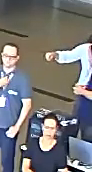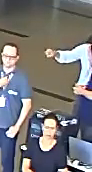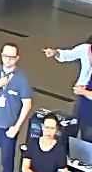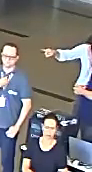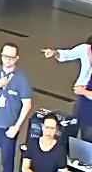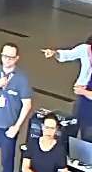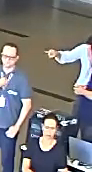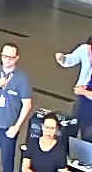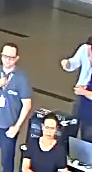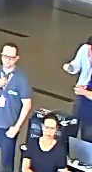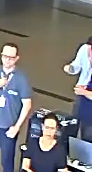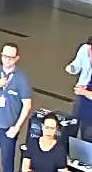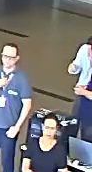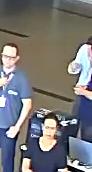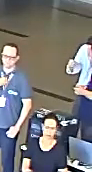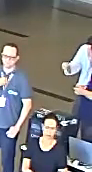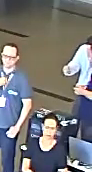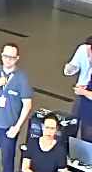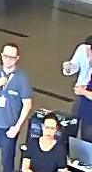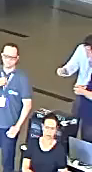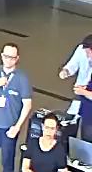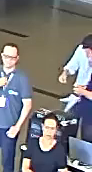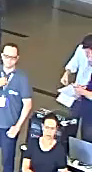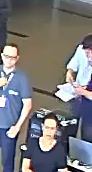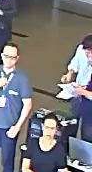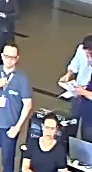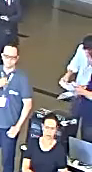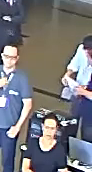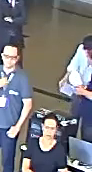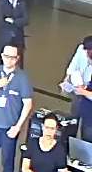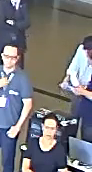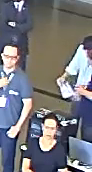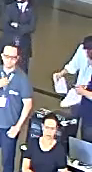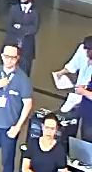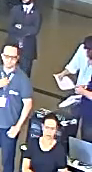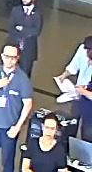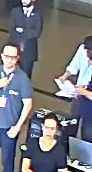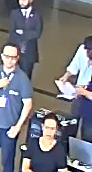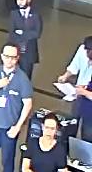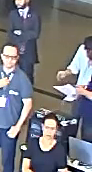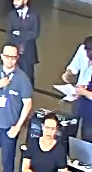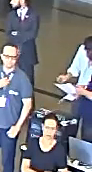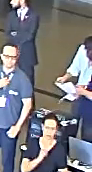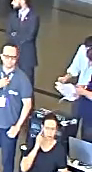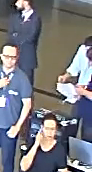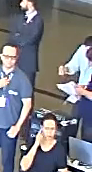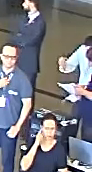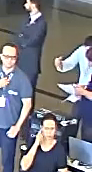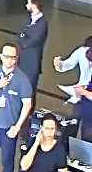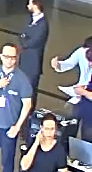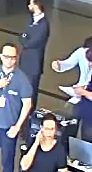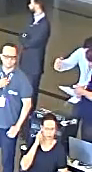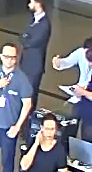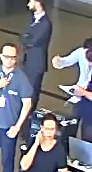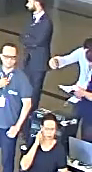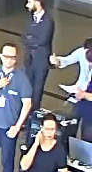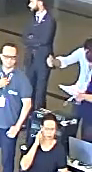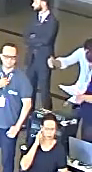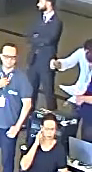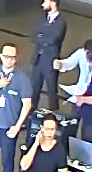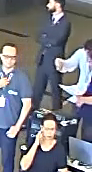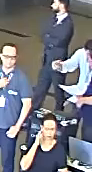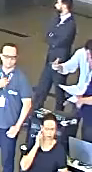eh passou né a ser identificado com algum tipo de necessidade algum tipo de deficiência Mas